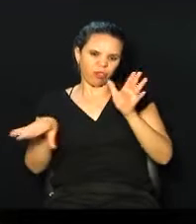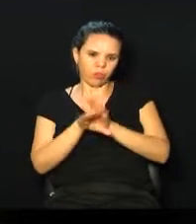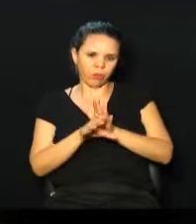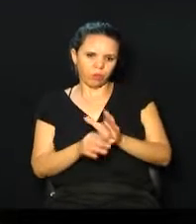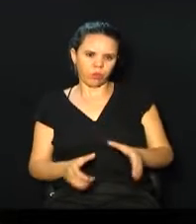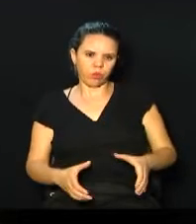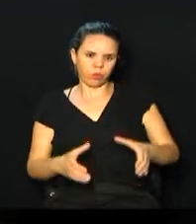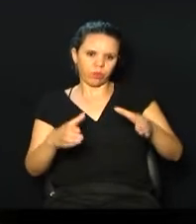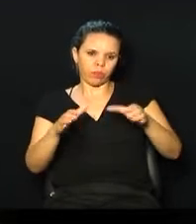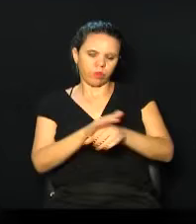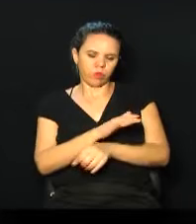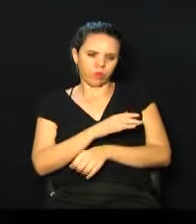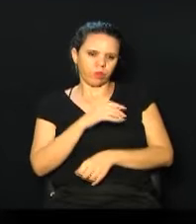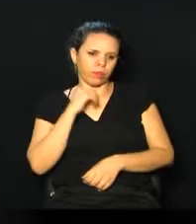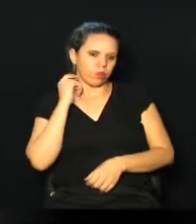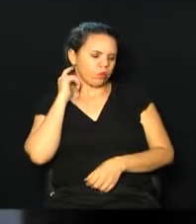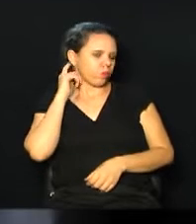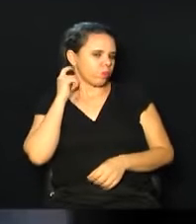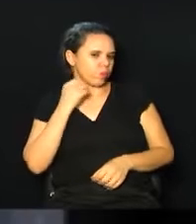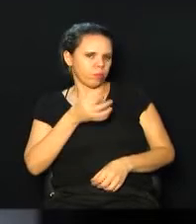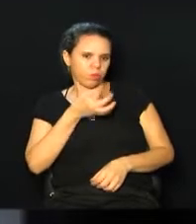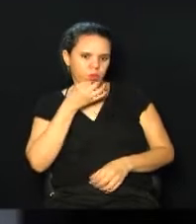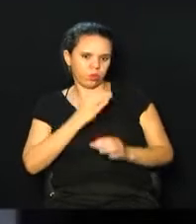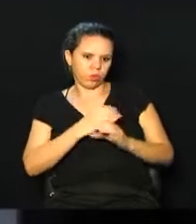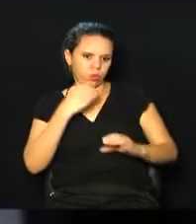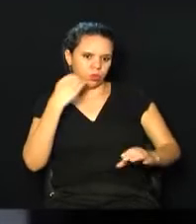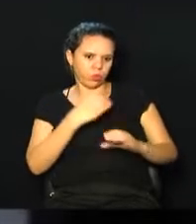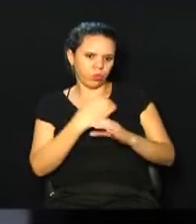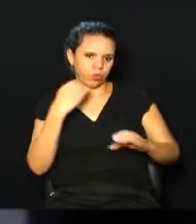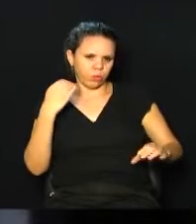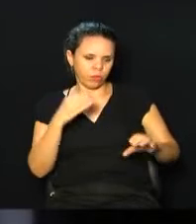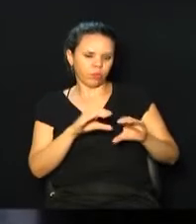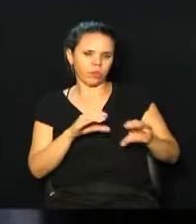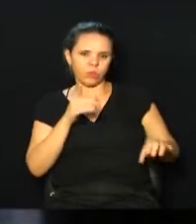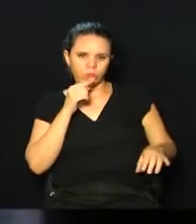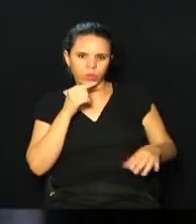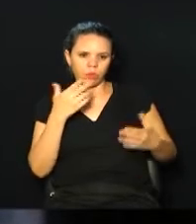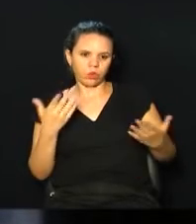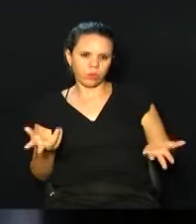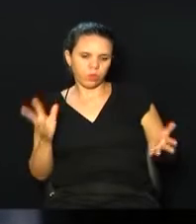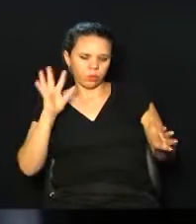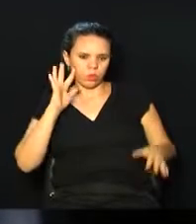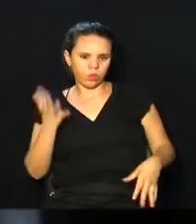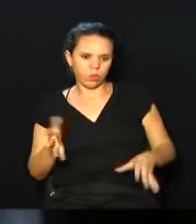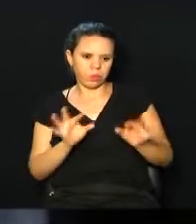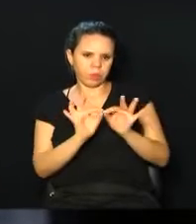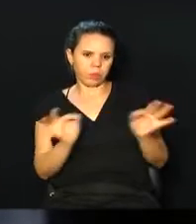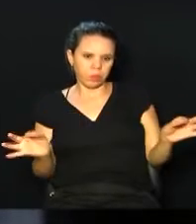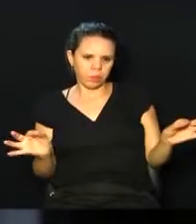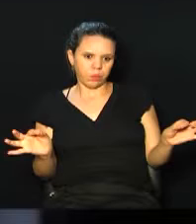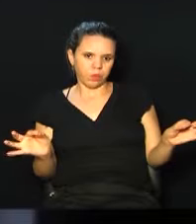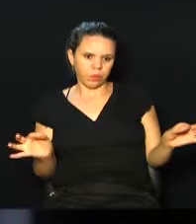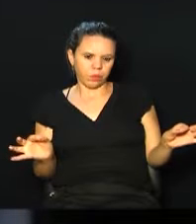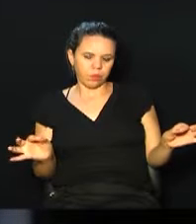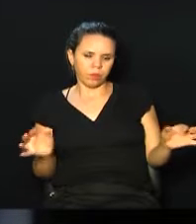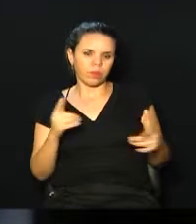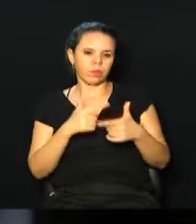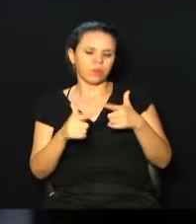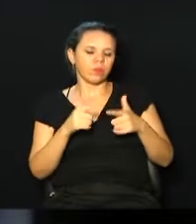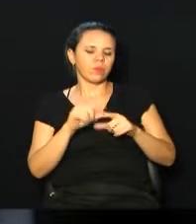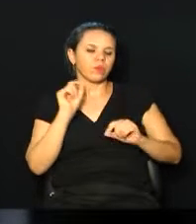ocorrer. Então, sob a ótica de engenharia hidráulica, como eu mencionei, as soluções são simples e são essas. O problema